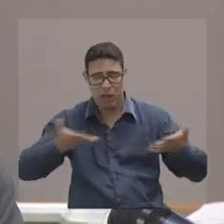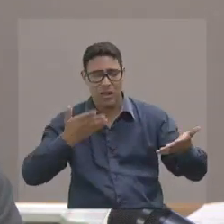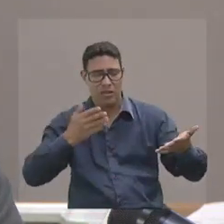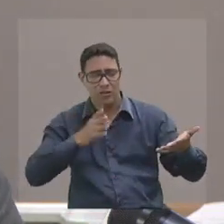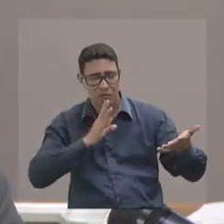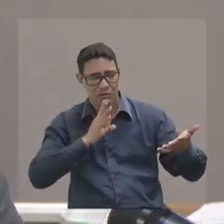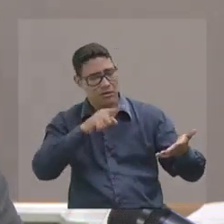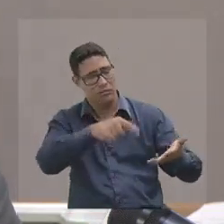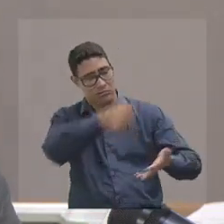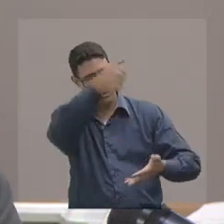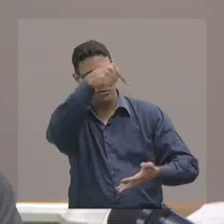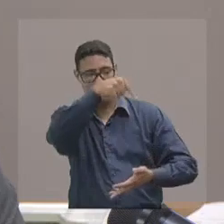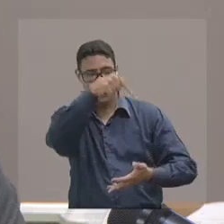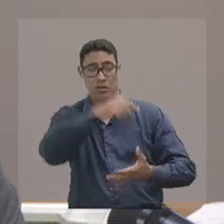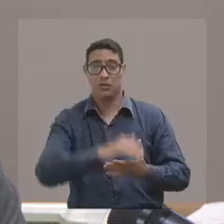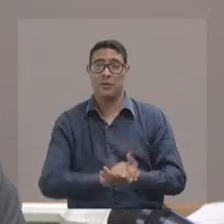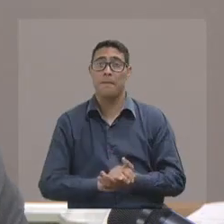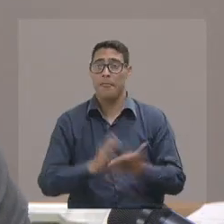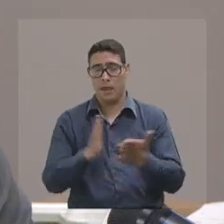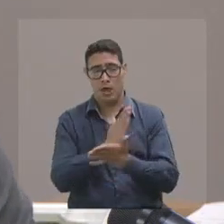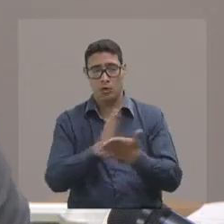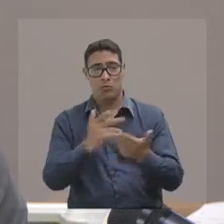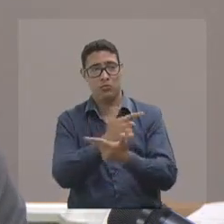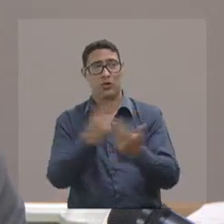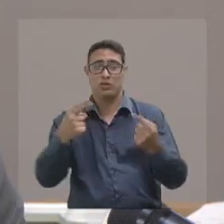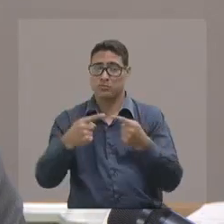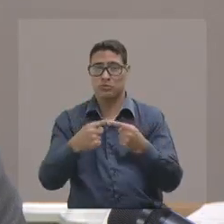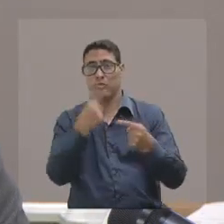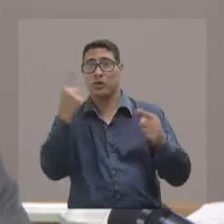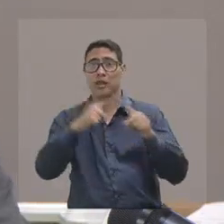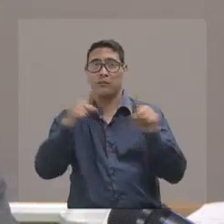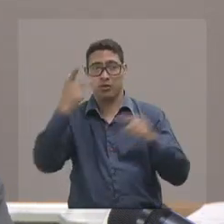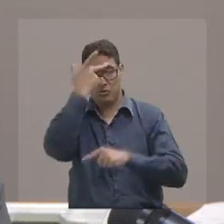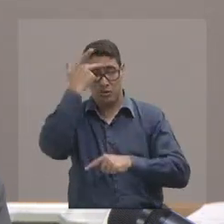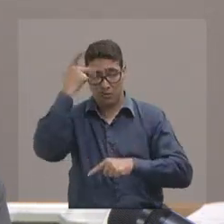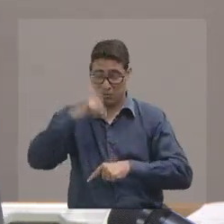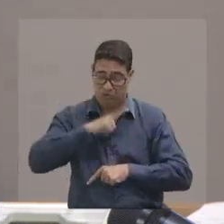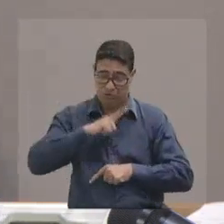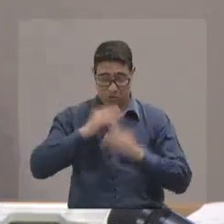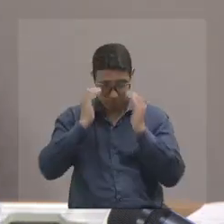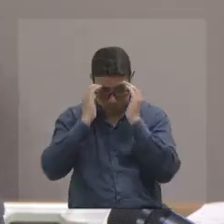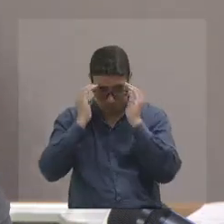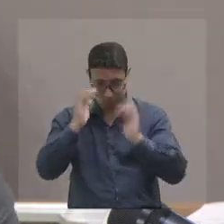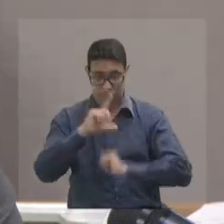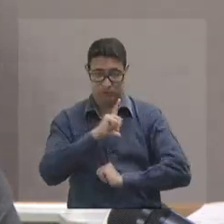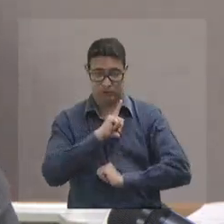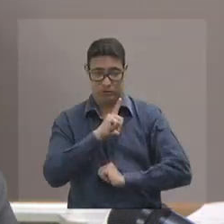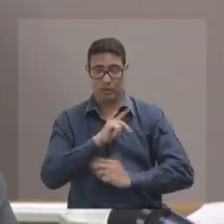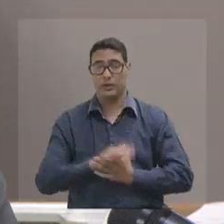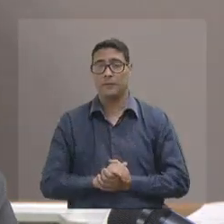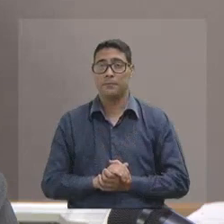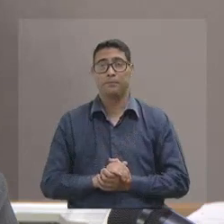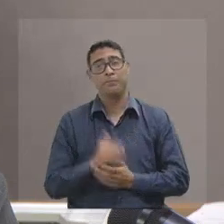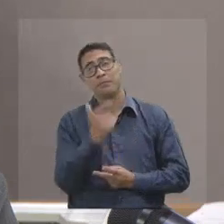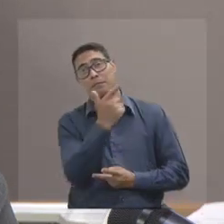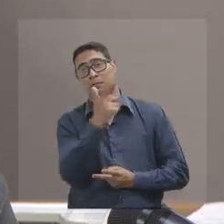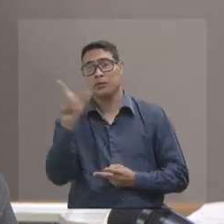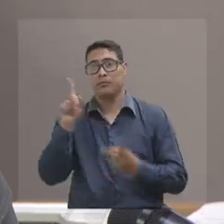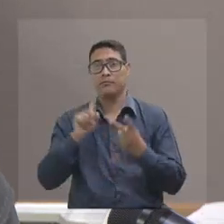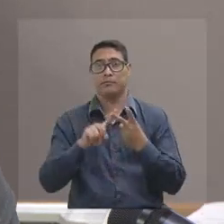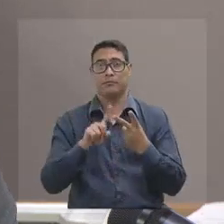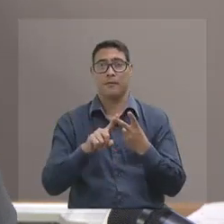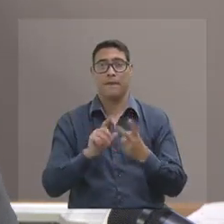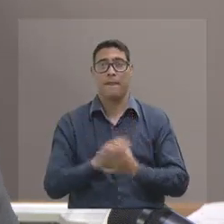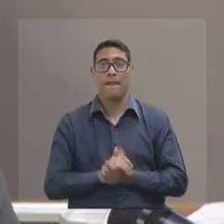volto dizer muitas vezes é discordei mas uma pessoa que eu respeito muito e o segundo ponto eu queria falar sobre a